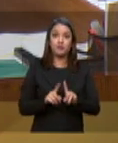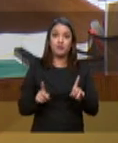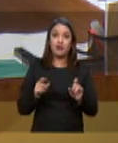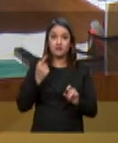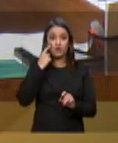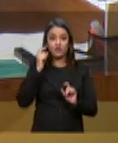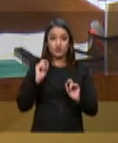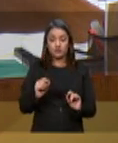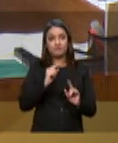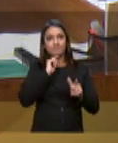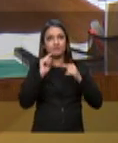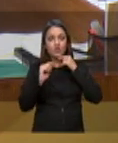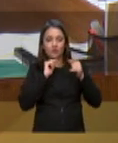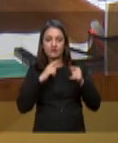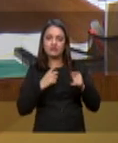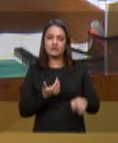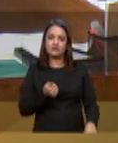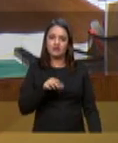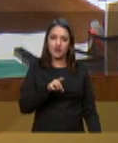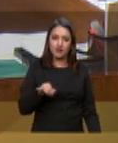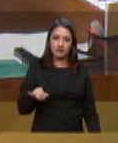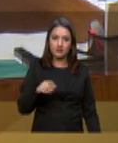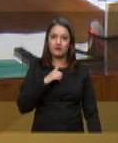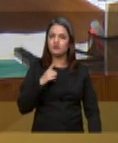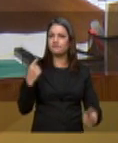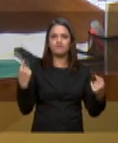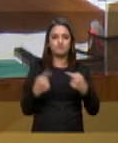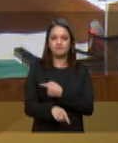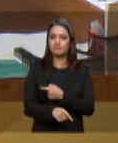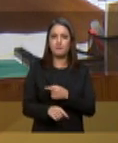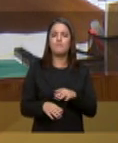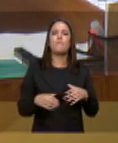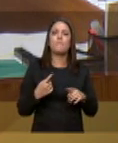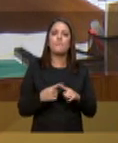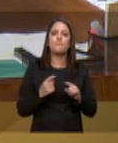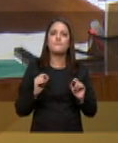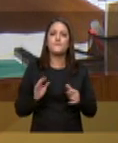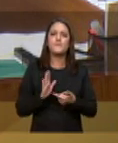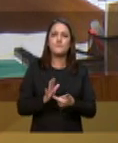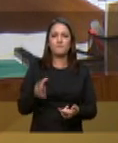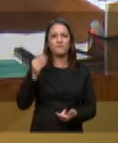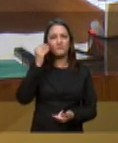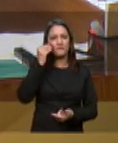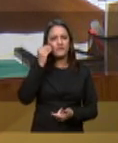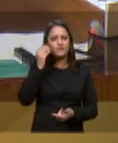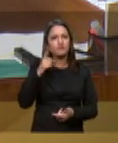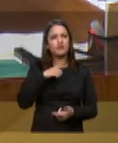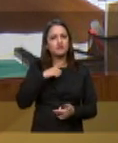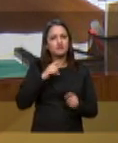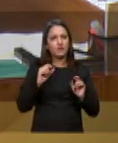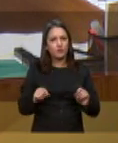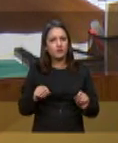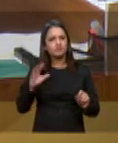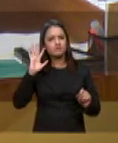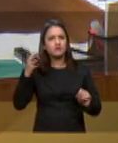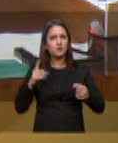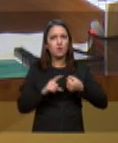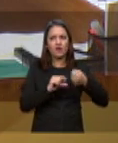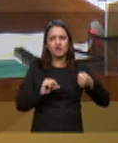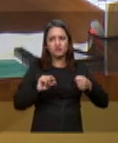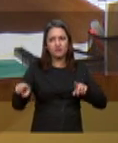questionamento suscitado nessa ação direta se mostra inapropriado na medida em que revela a tentativa de estender a interpretação a dispositivo que não